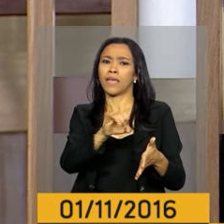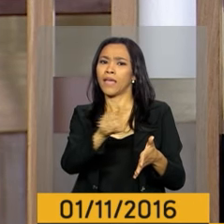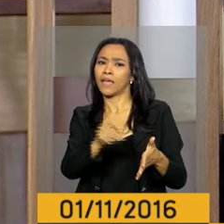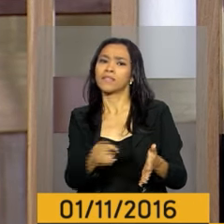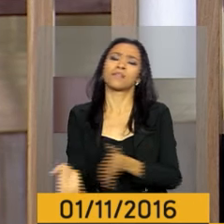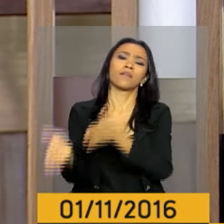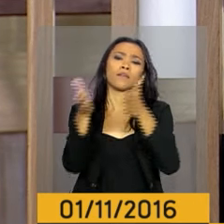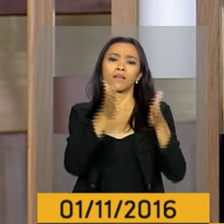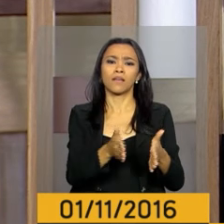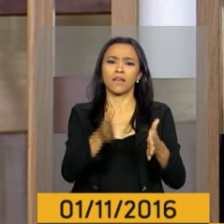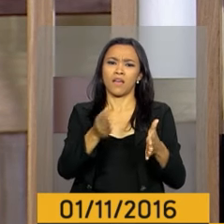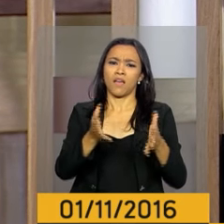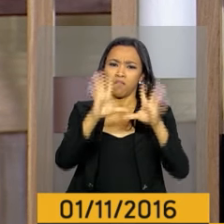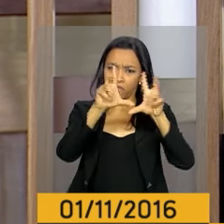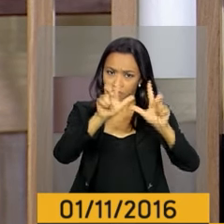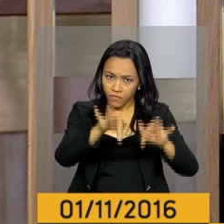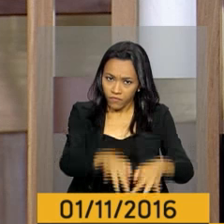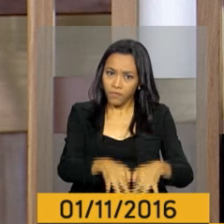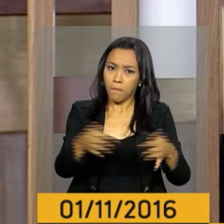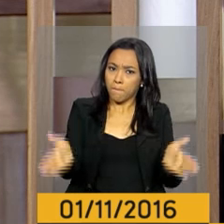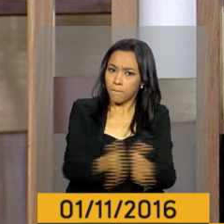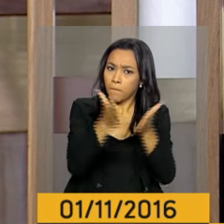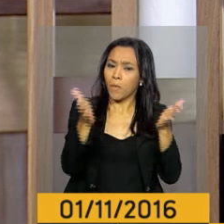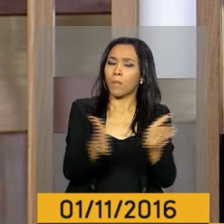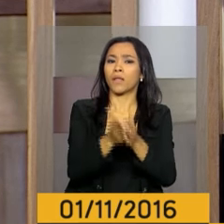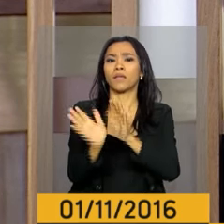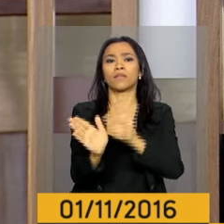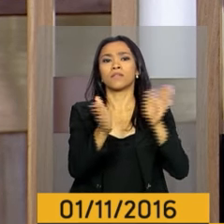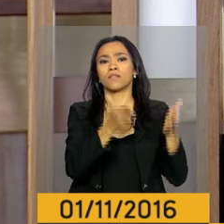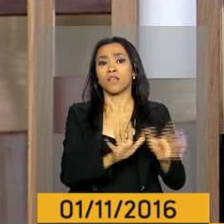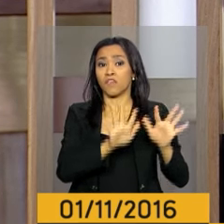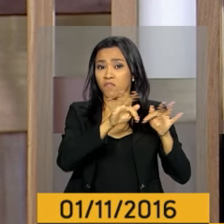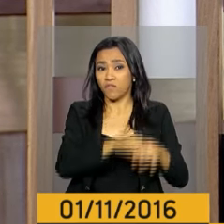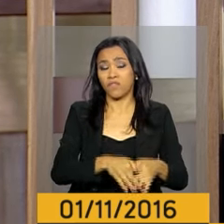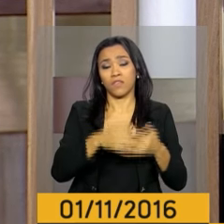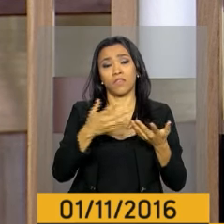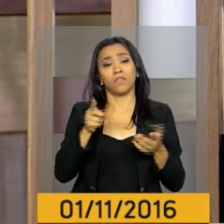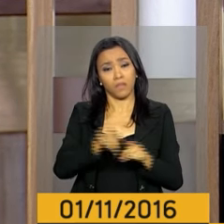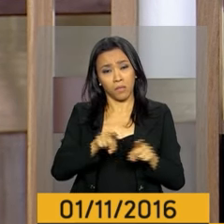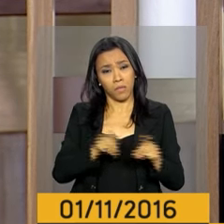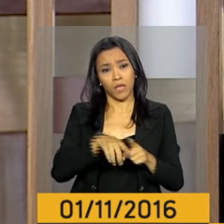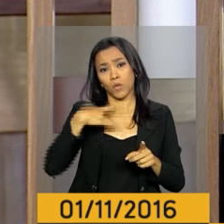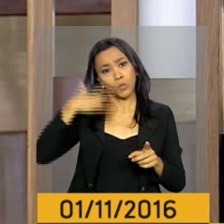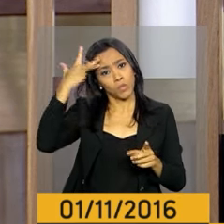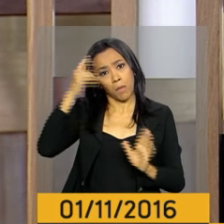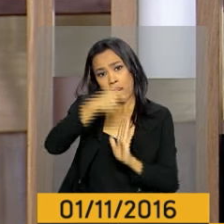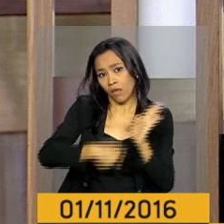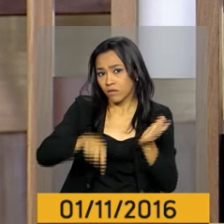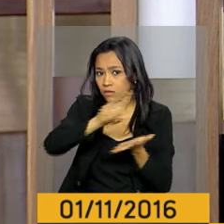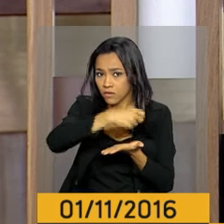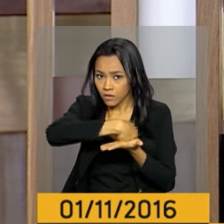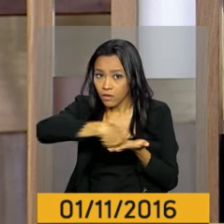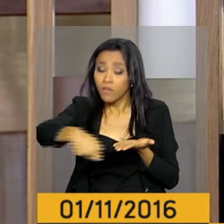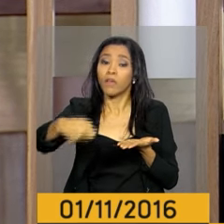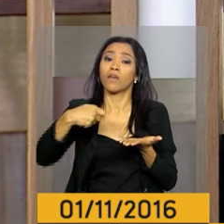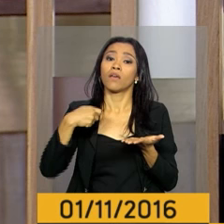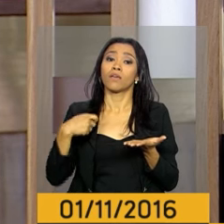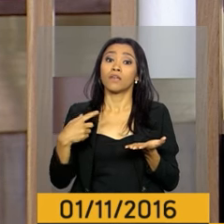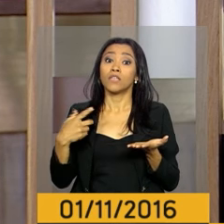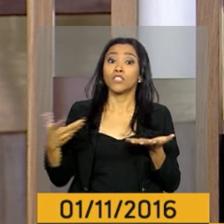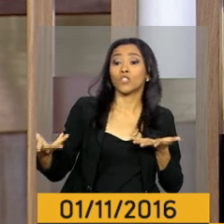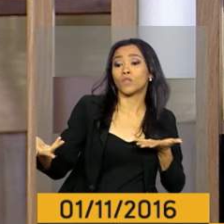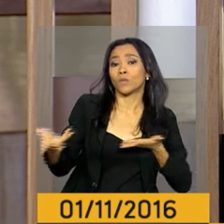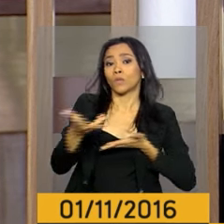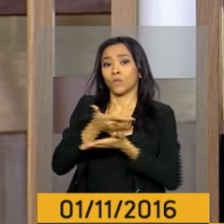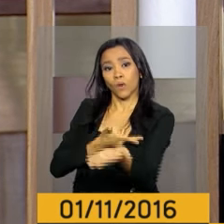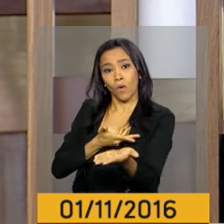erradicação da pobreza, combate ao analfabetismo e, para tanto, faremos a troca de